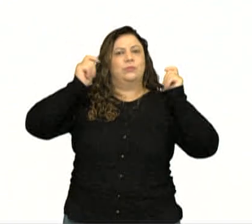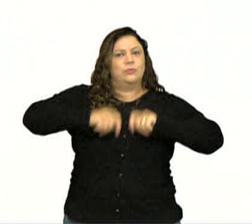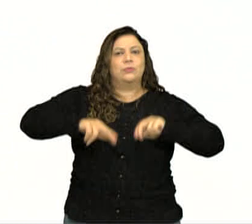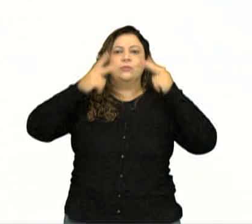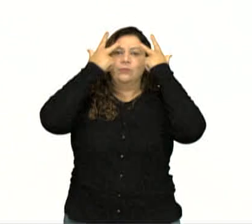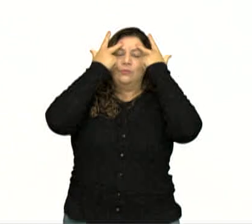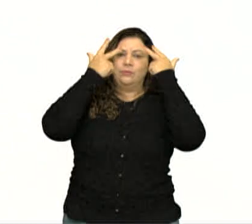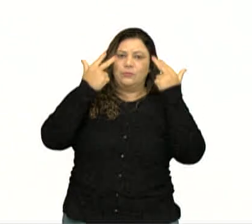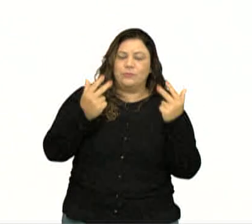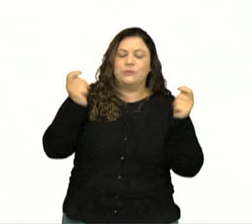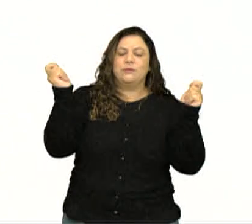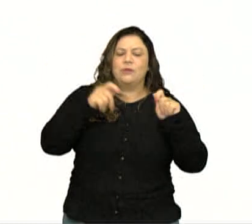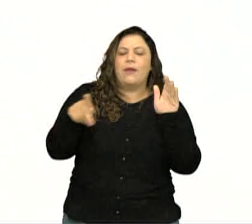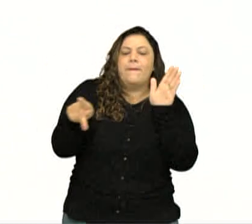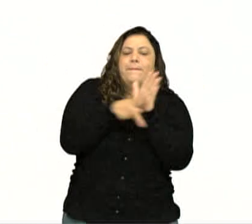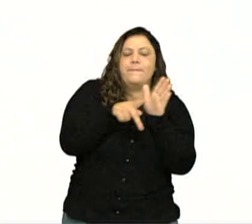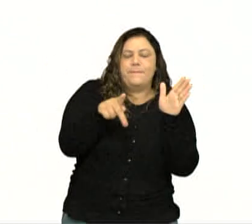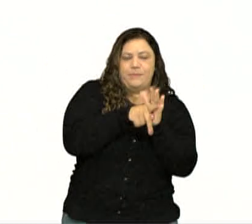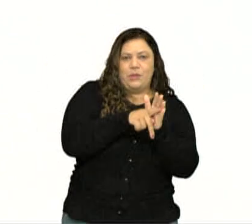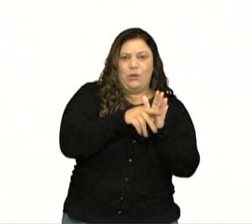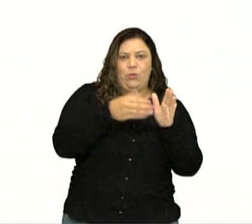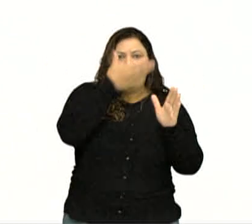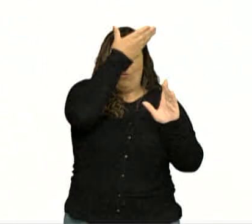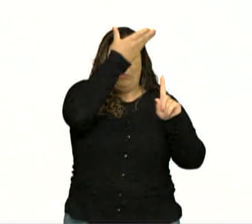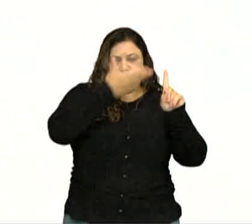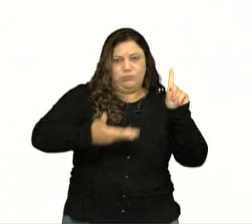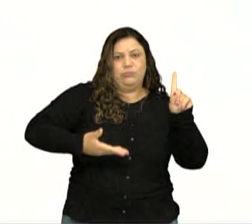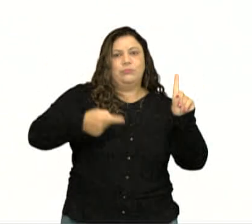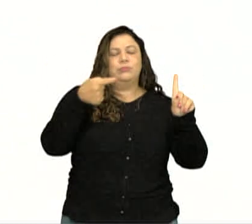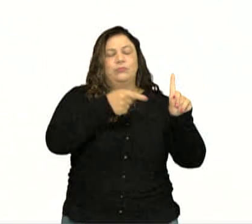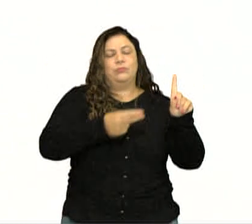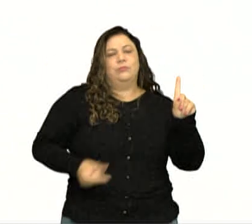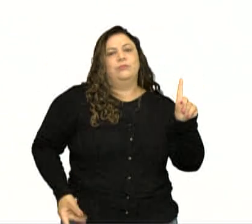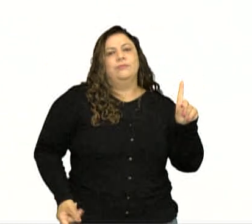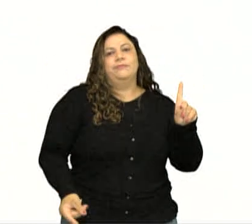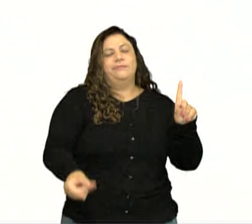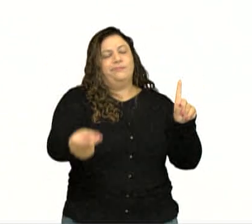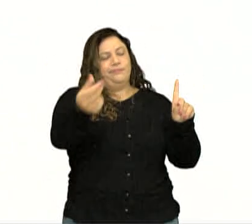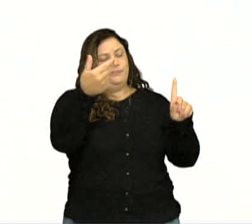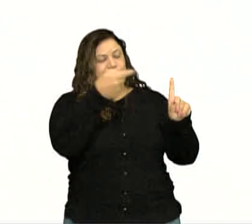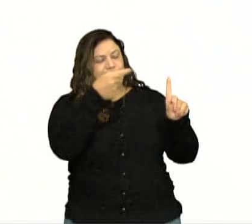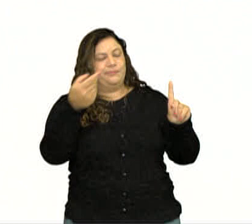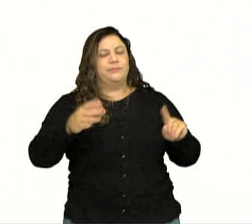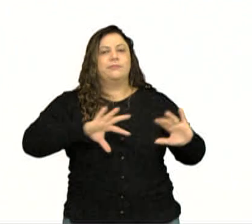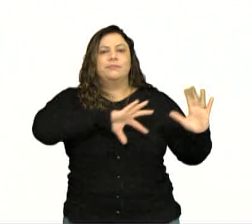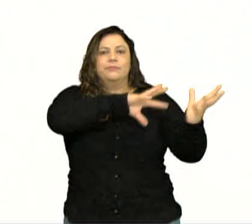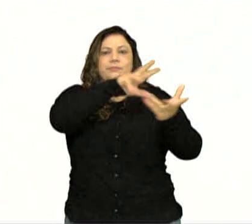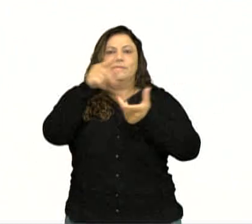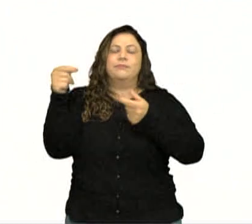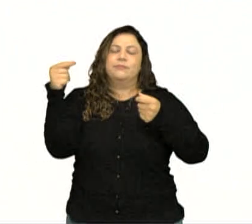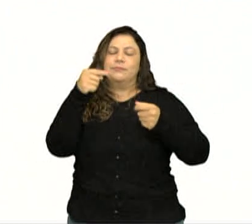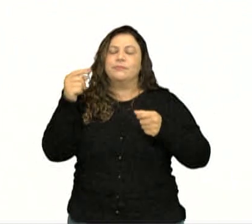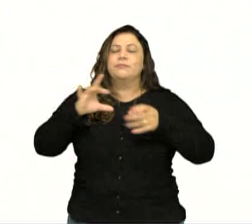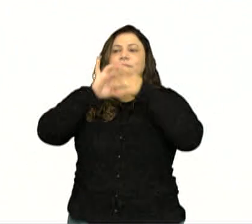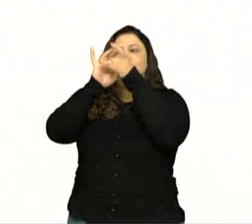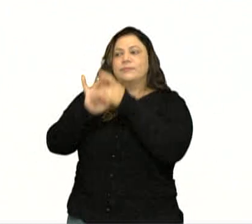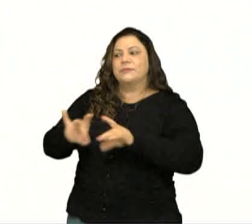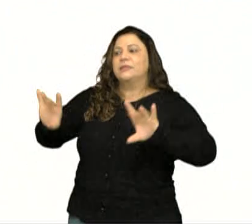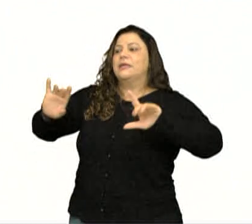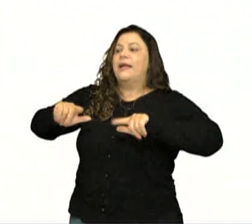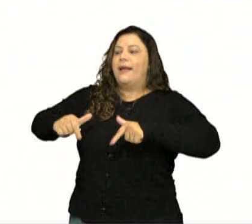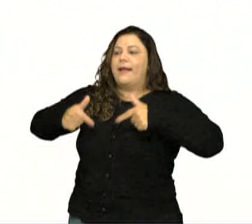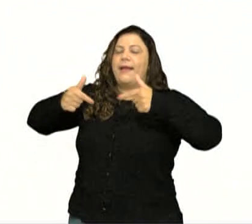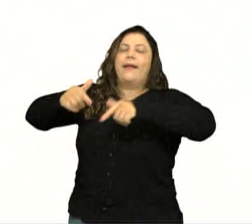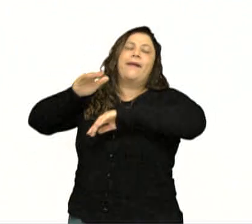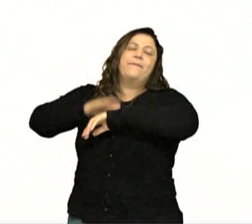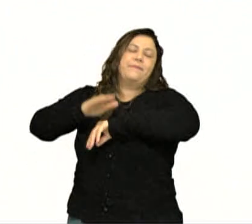naturata, ou seja, atributos e modos finitos de Deus. Spinoza fundamenta a liberdade em agir